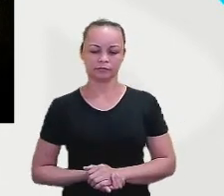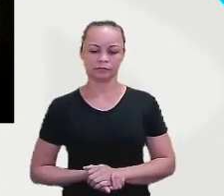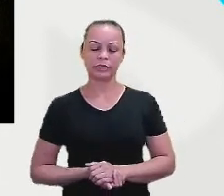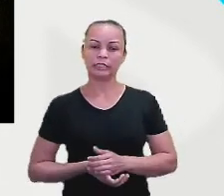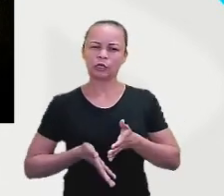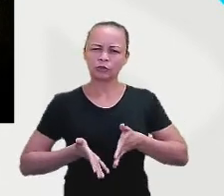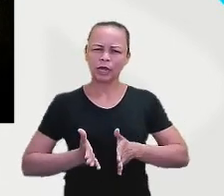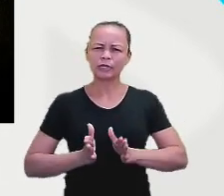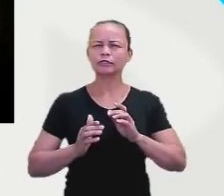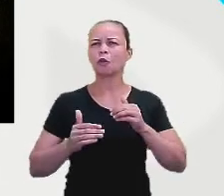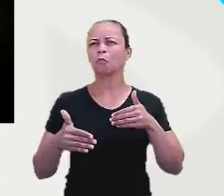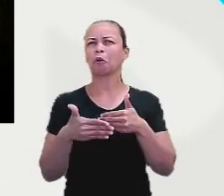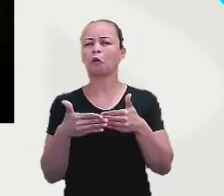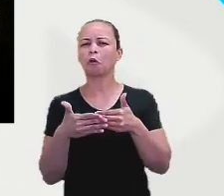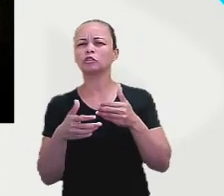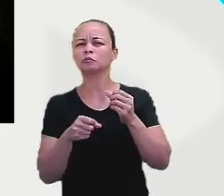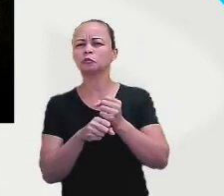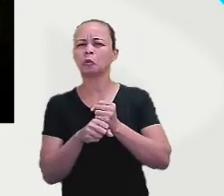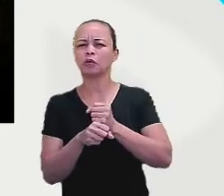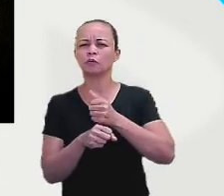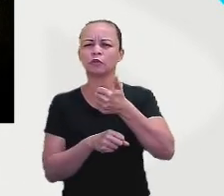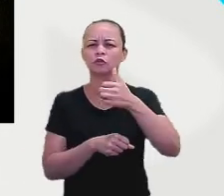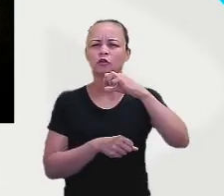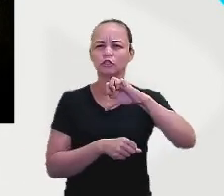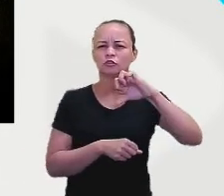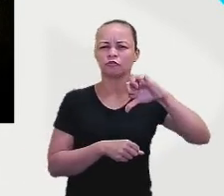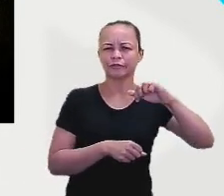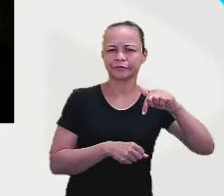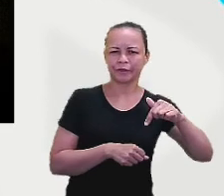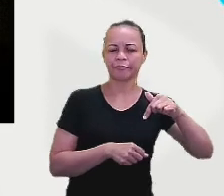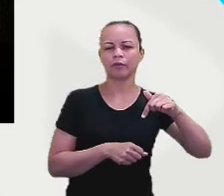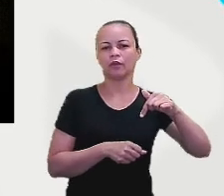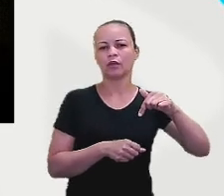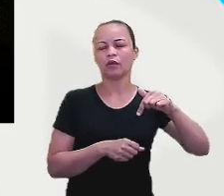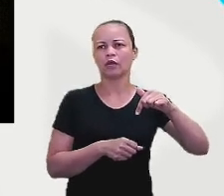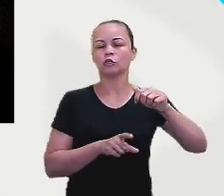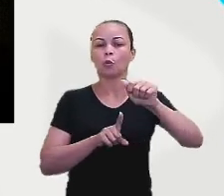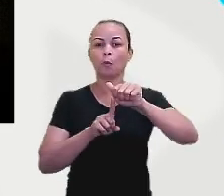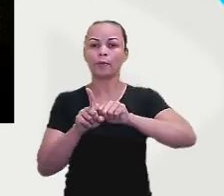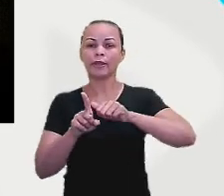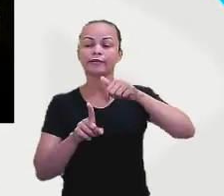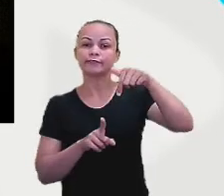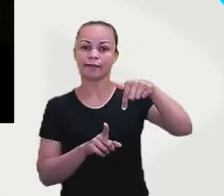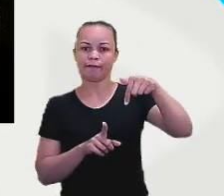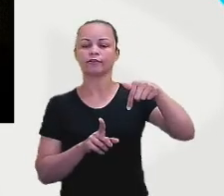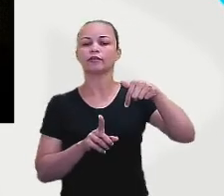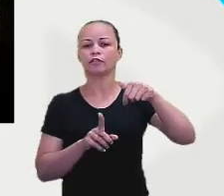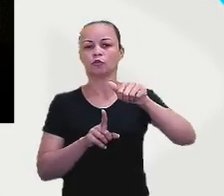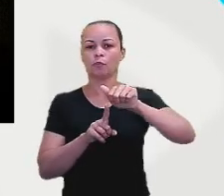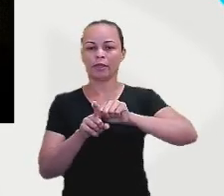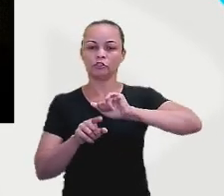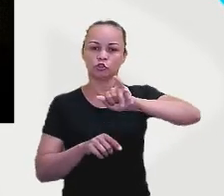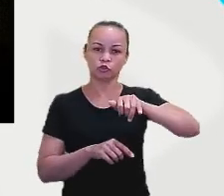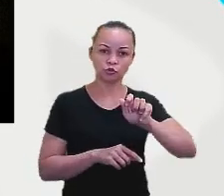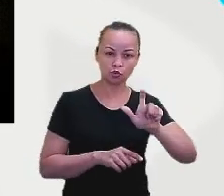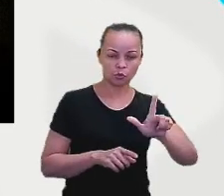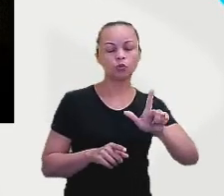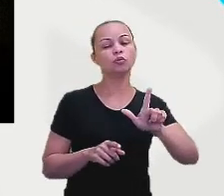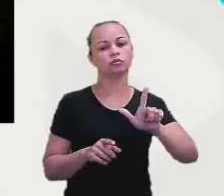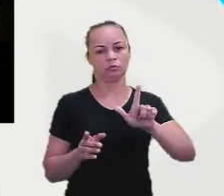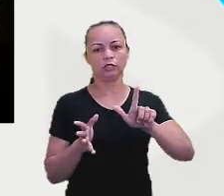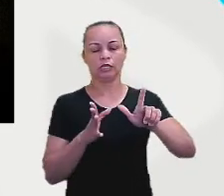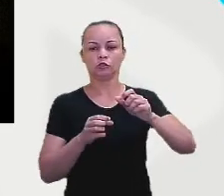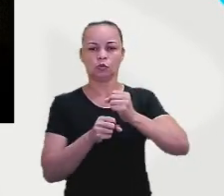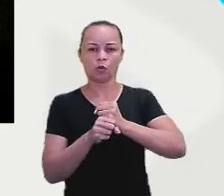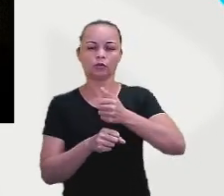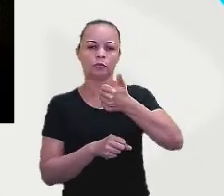gente, já próximo lá de 1997, no mês 7, né, de 1996. Então a ovelha Dolly chamou